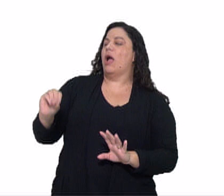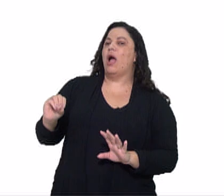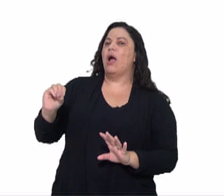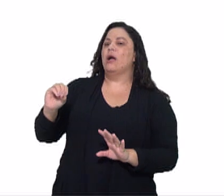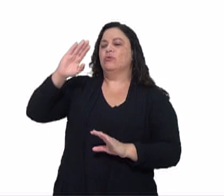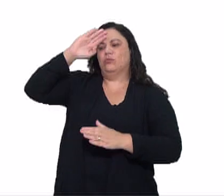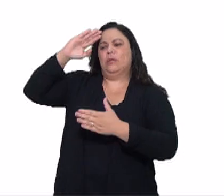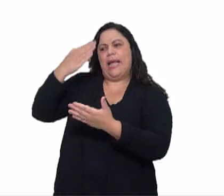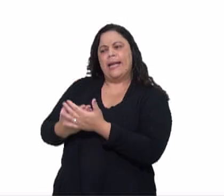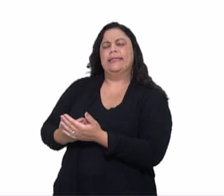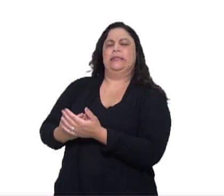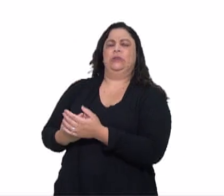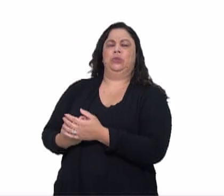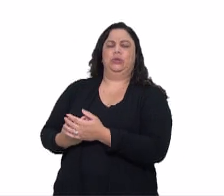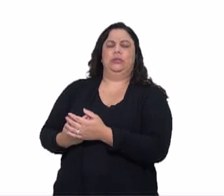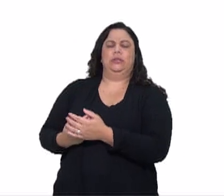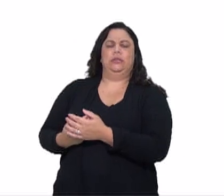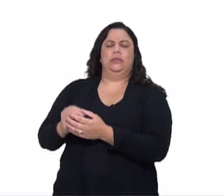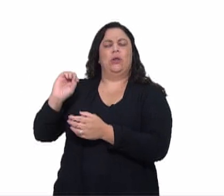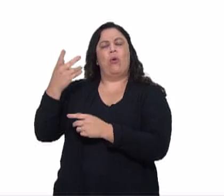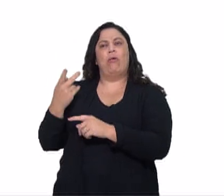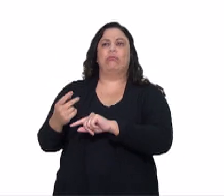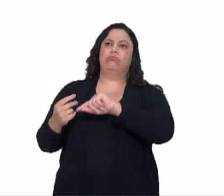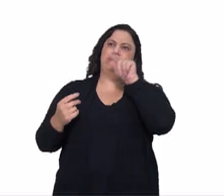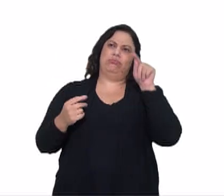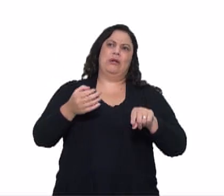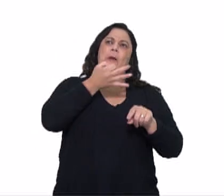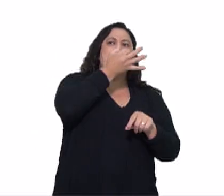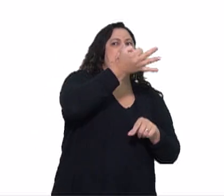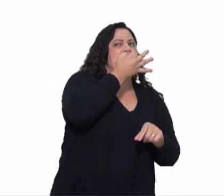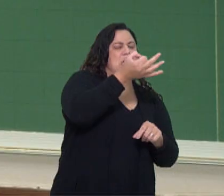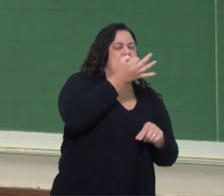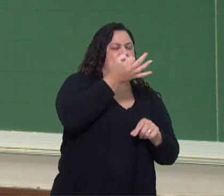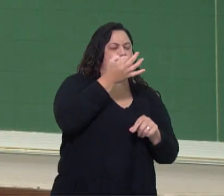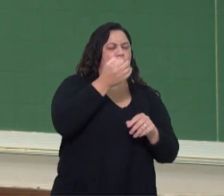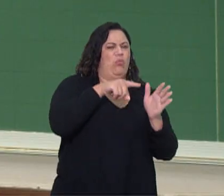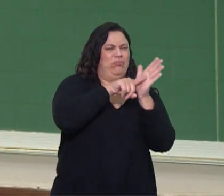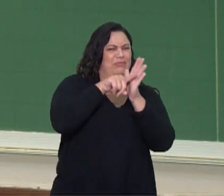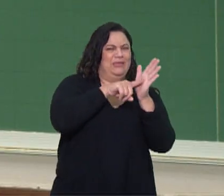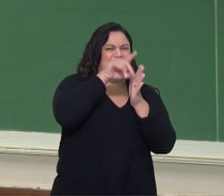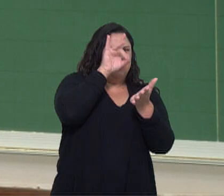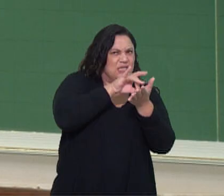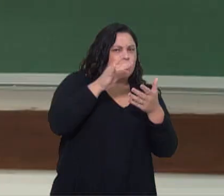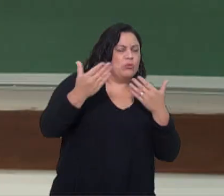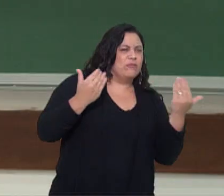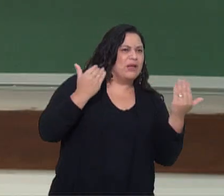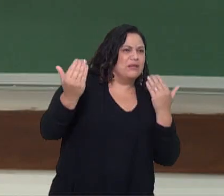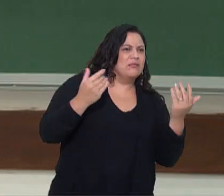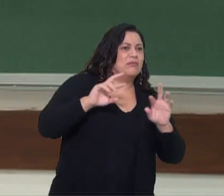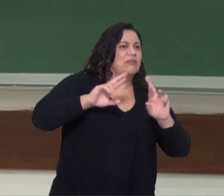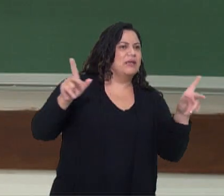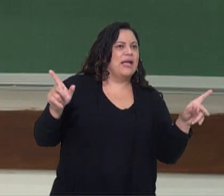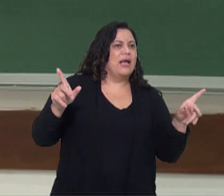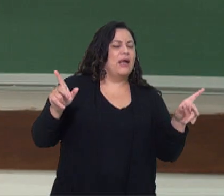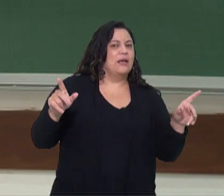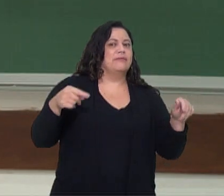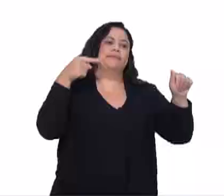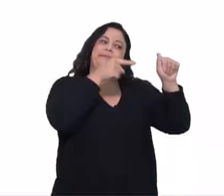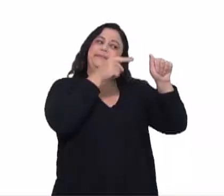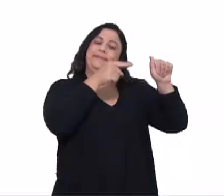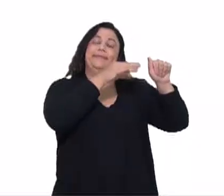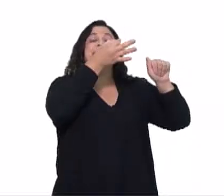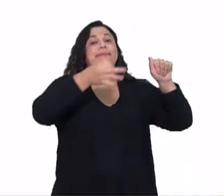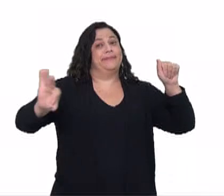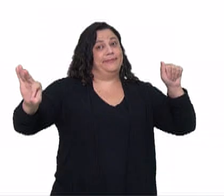quando um cientista comprova aquilo que ele disse. O que é fato e opinião e qual que é a diferença deles? Então,